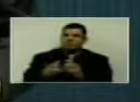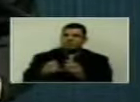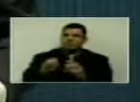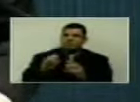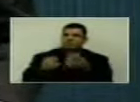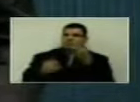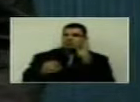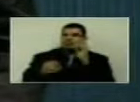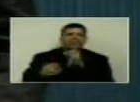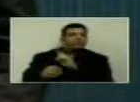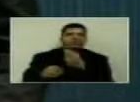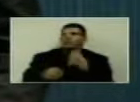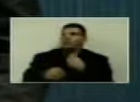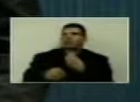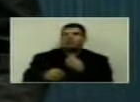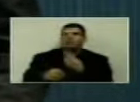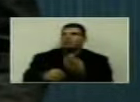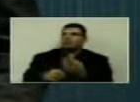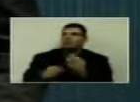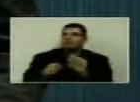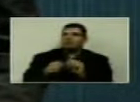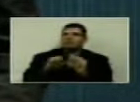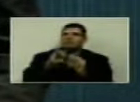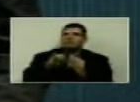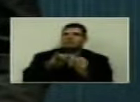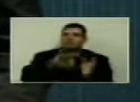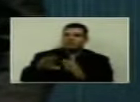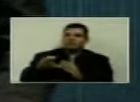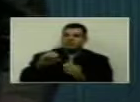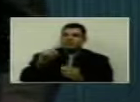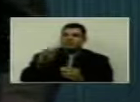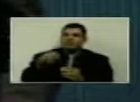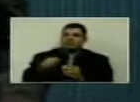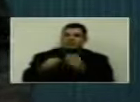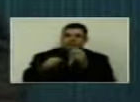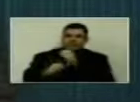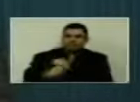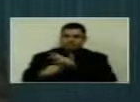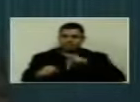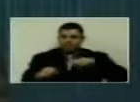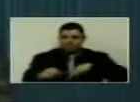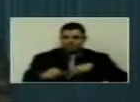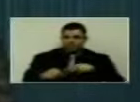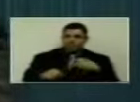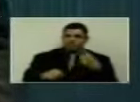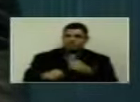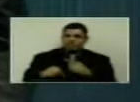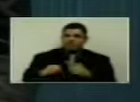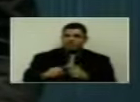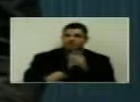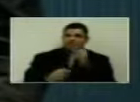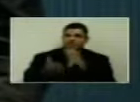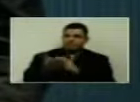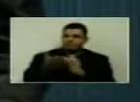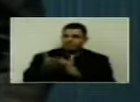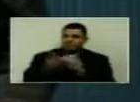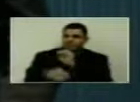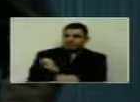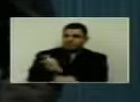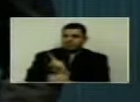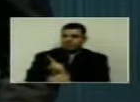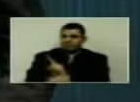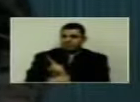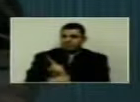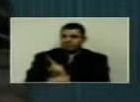ouro. Isso não aconteceria sem o conluio do poder público, sem o conluio da Secretaria de Estado